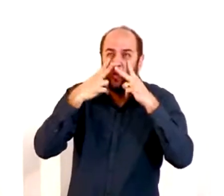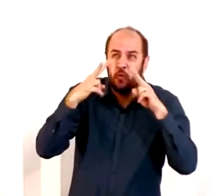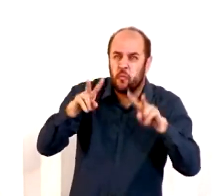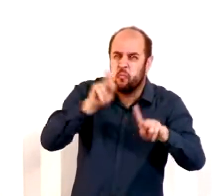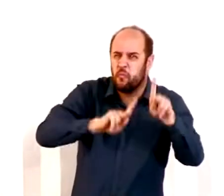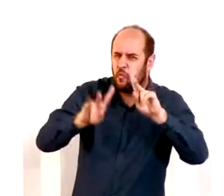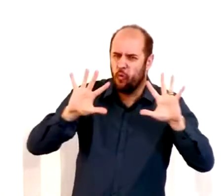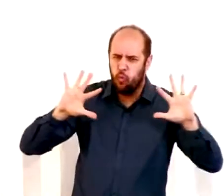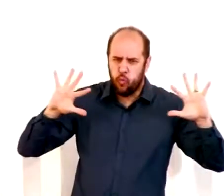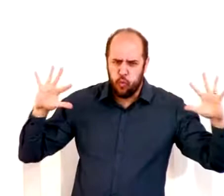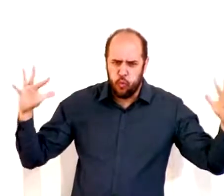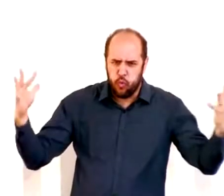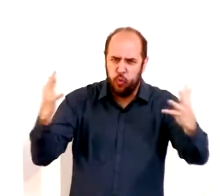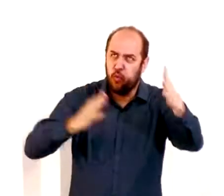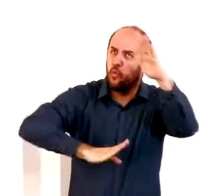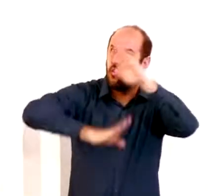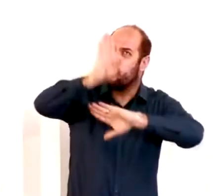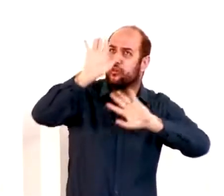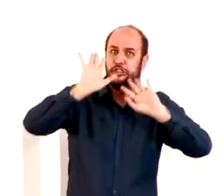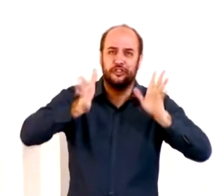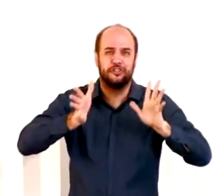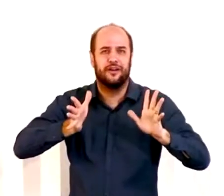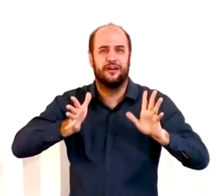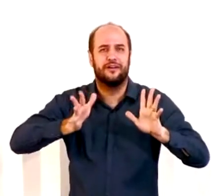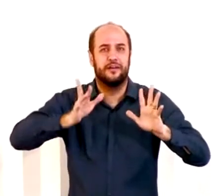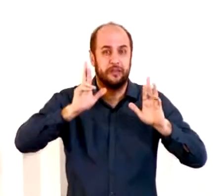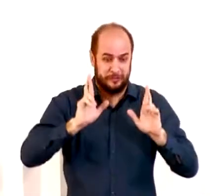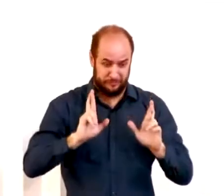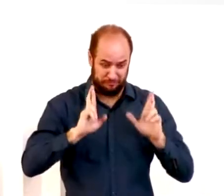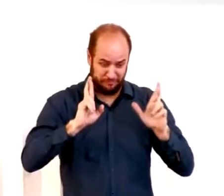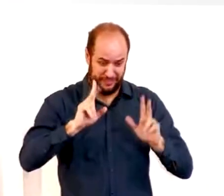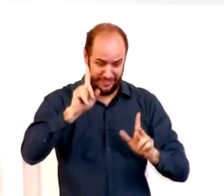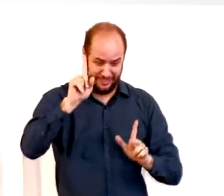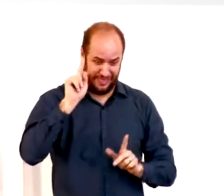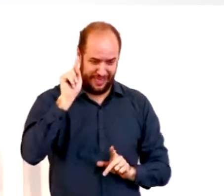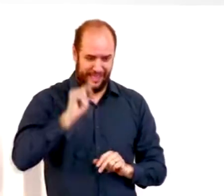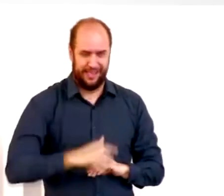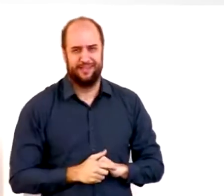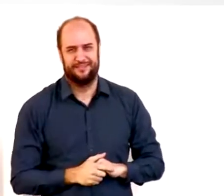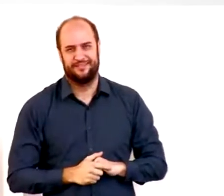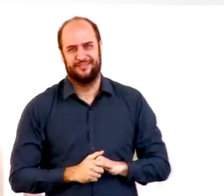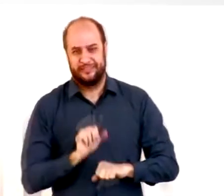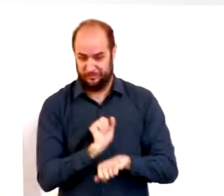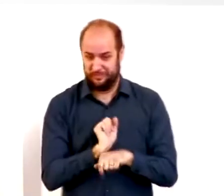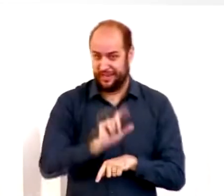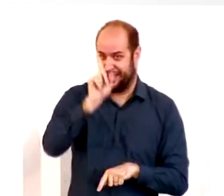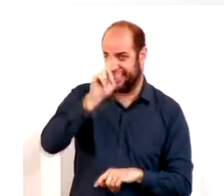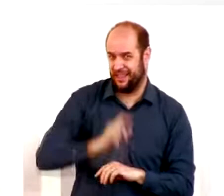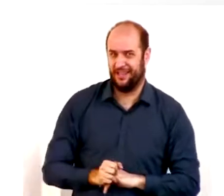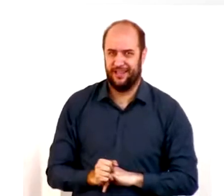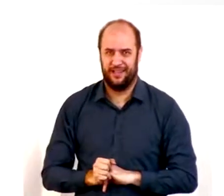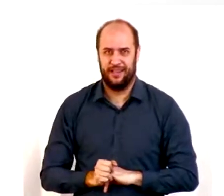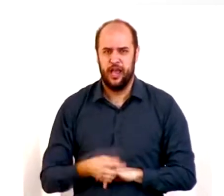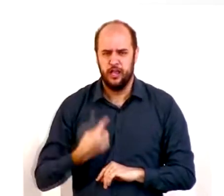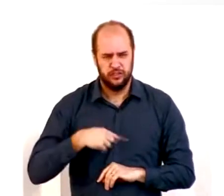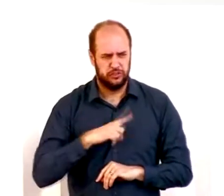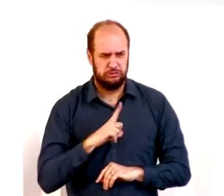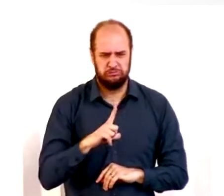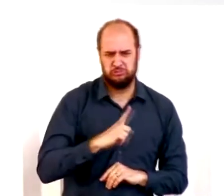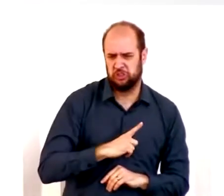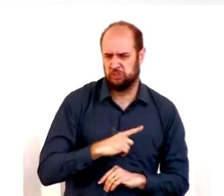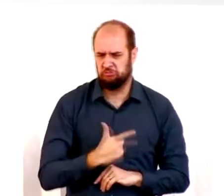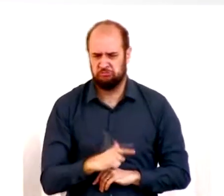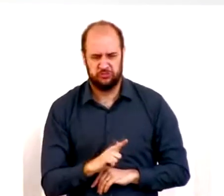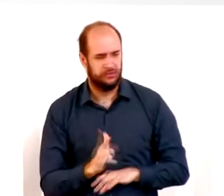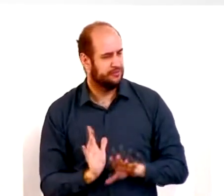que já chegou aos céus, nos espera. Para nós, não é uma questão de ter ou não ter, para